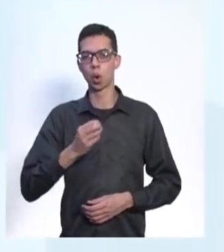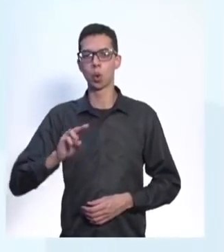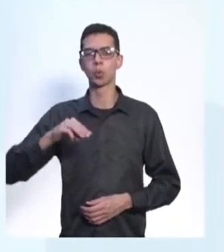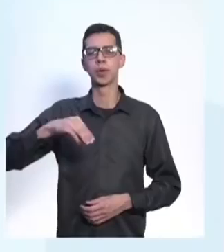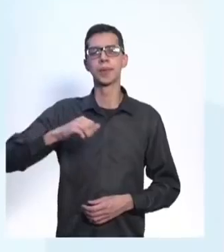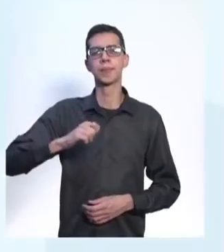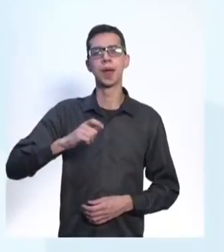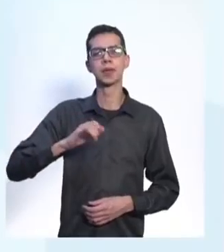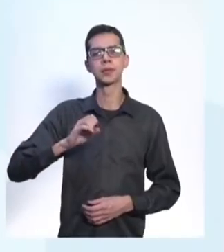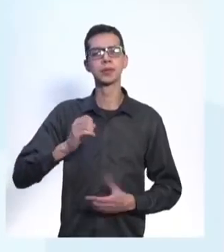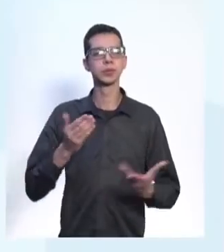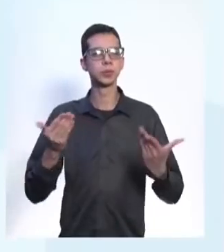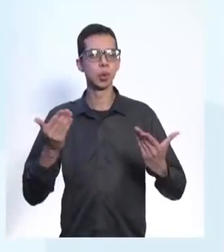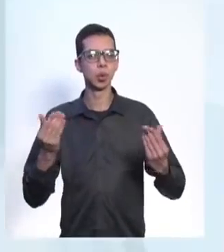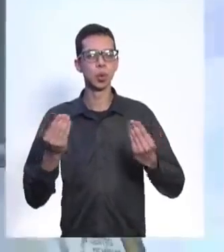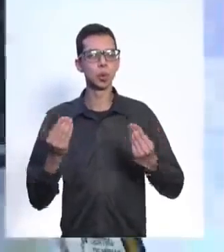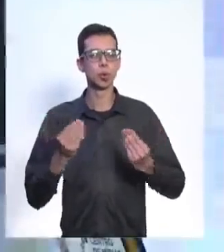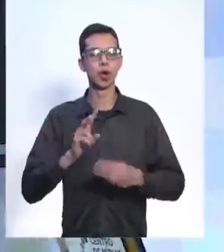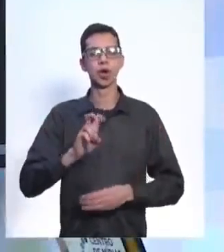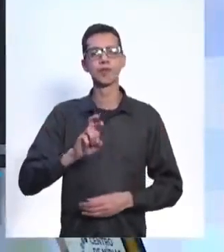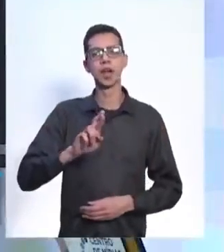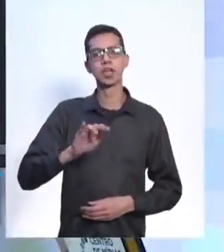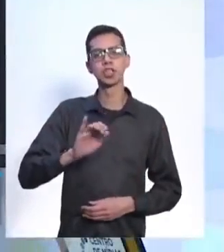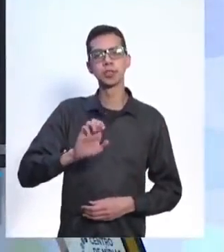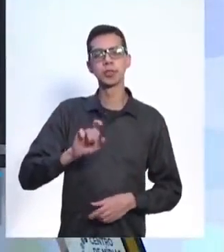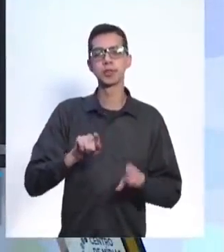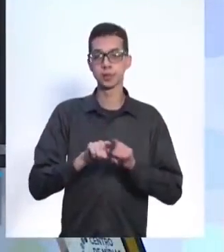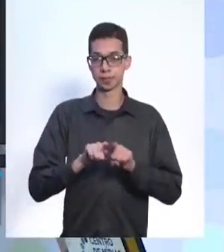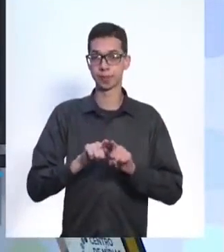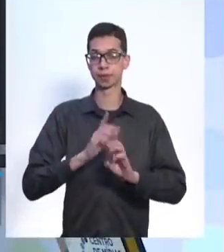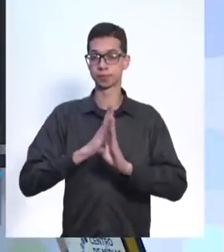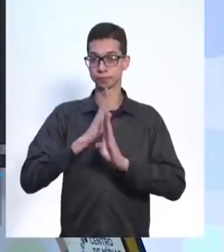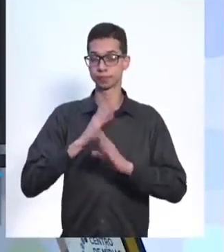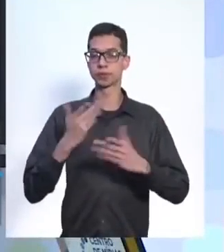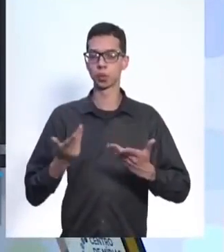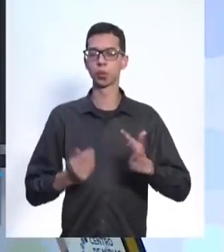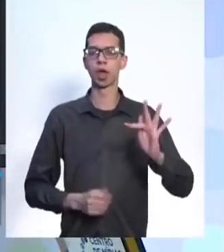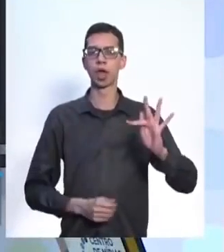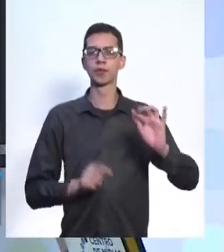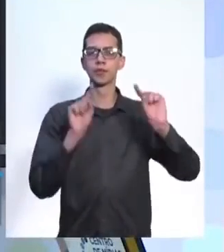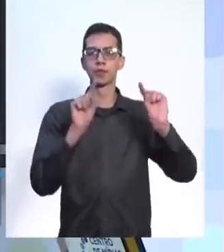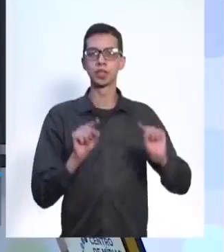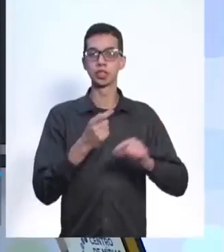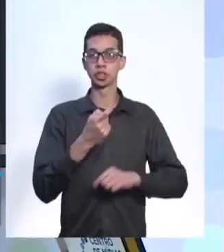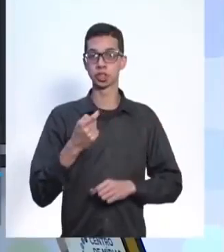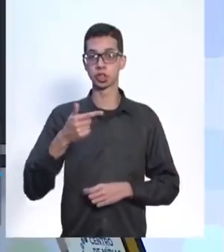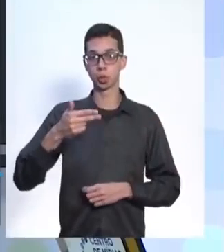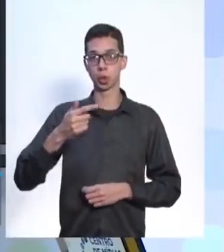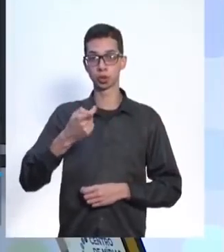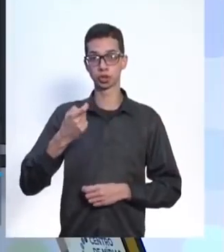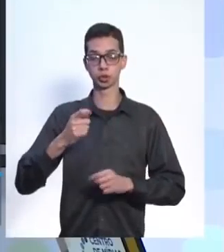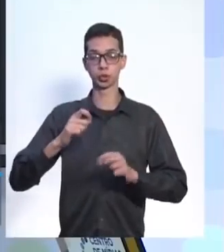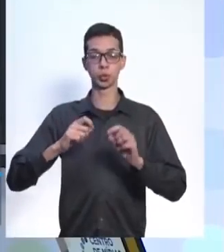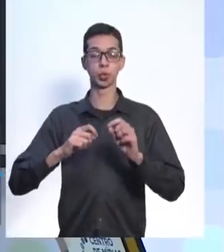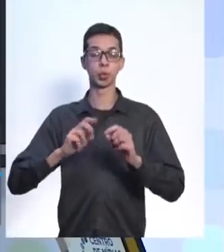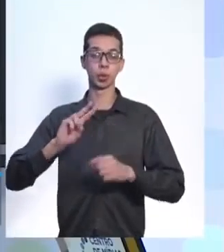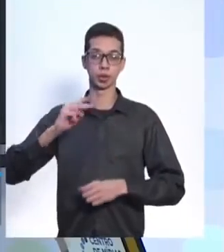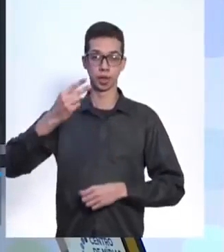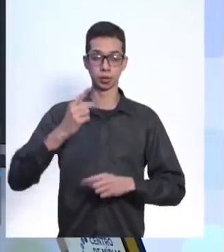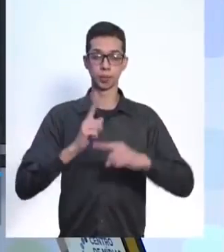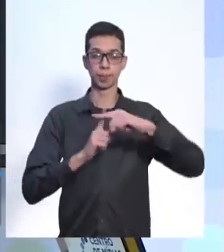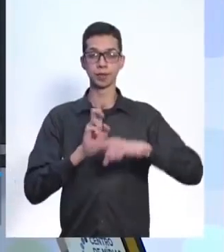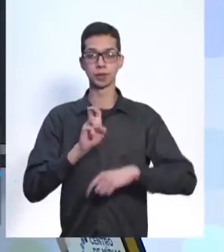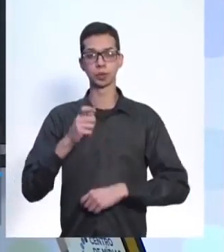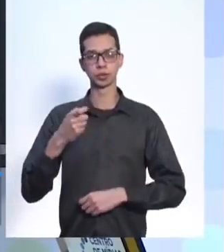Então, pessoal, comigo aqui na lousa, vamos lá. F de x é igual a x ao quadrado mais 5x mais 6.